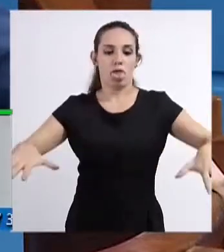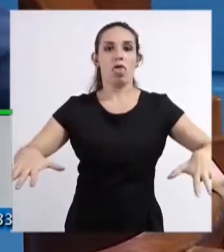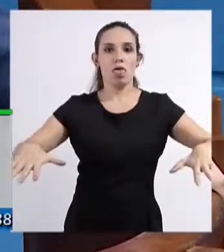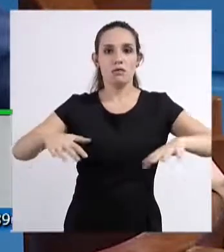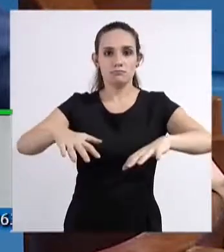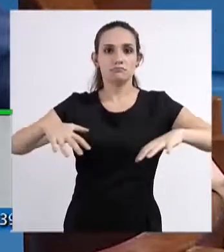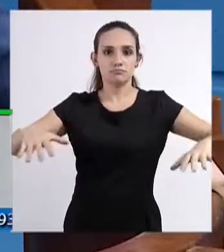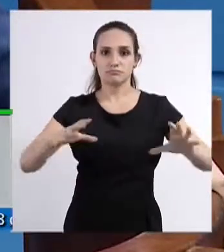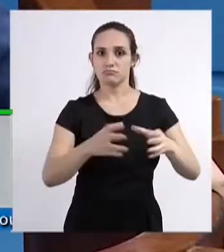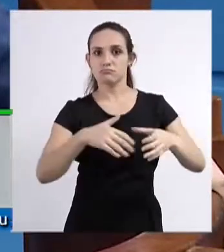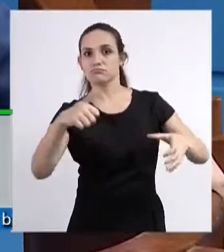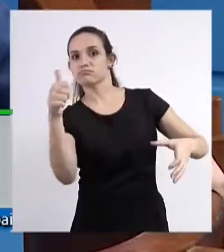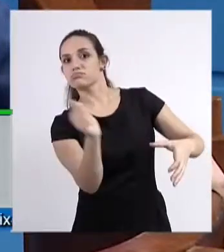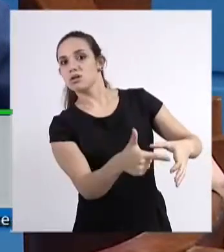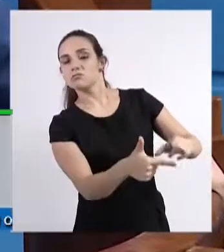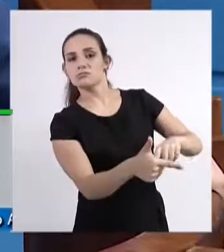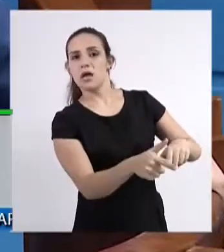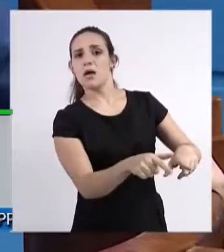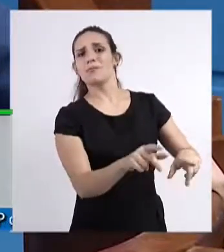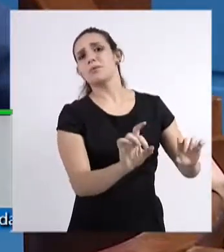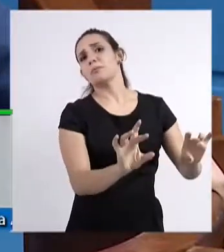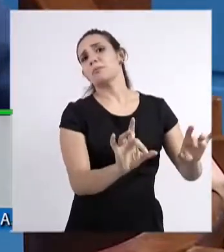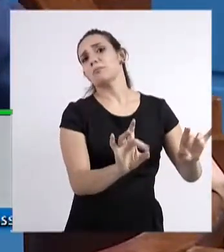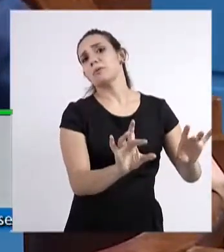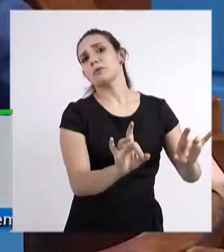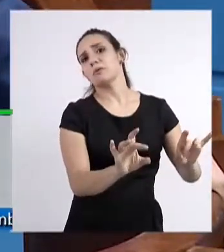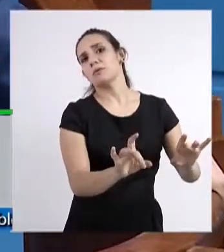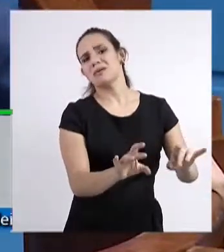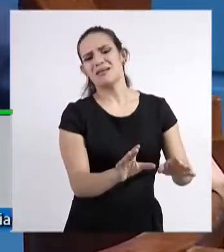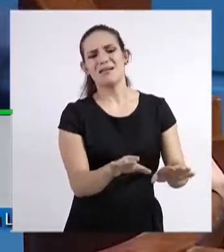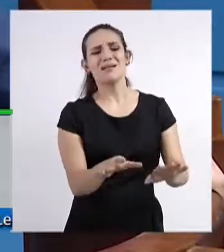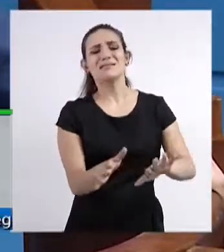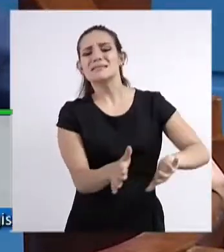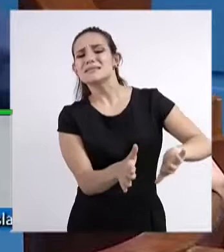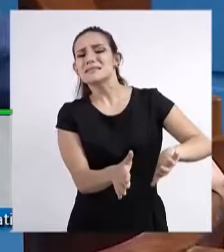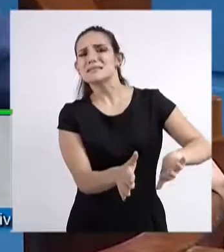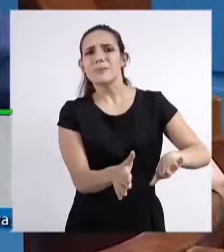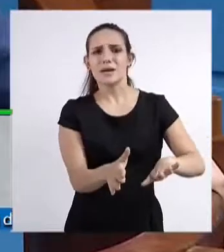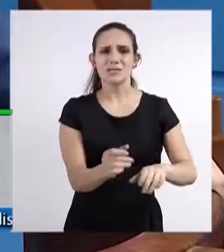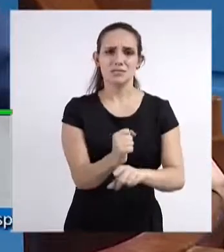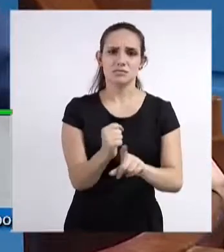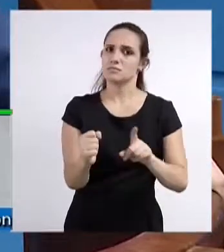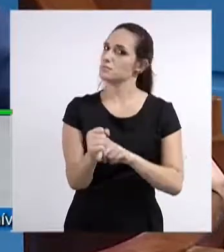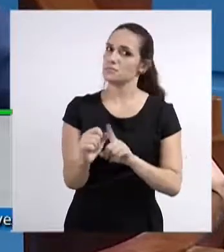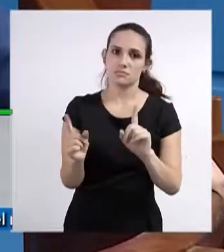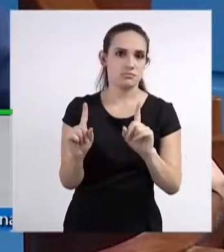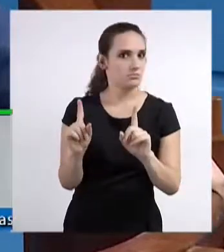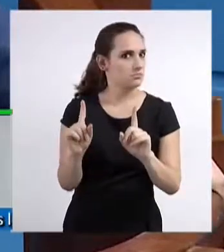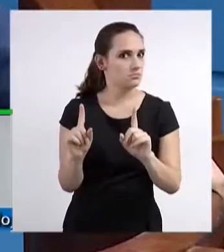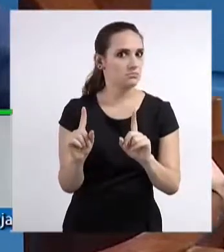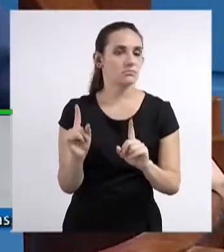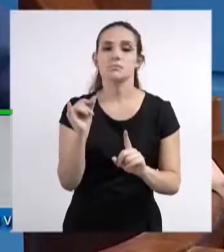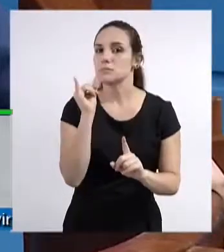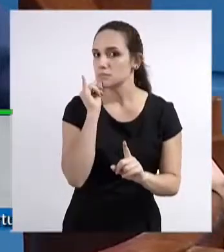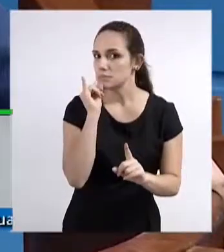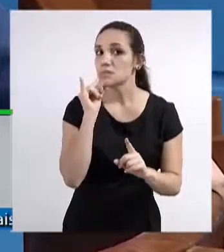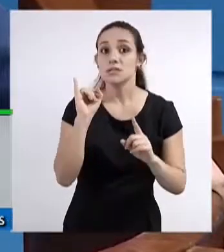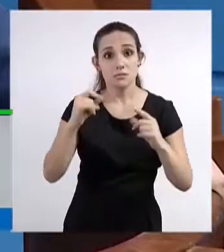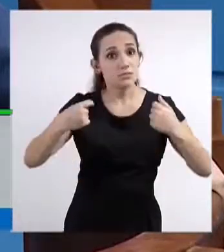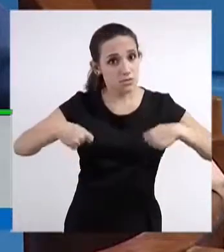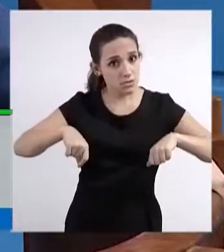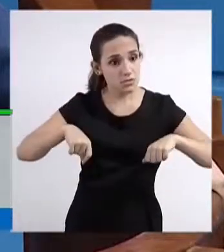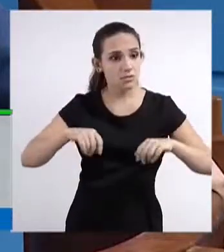com deferência especial como se estivesse à margem da sociedade, inclusive, quando necessário,